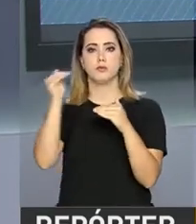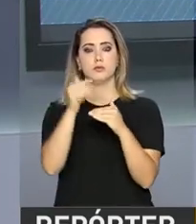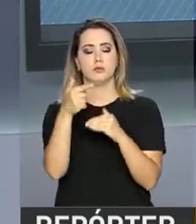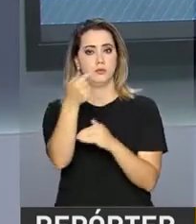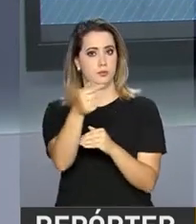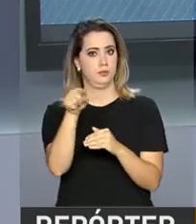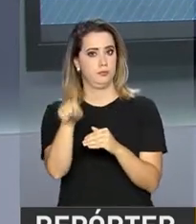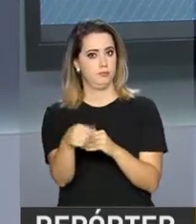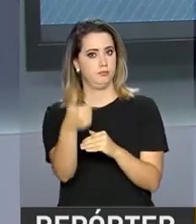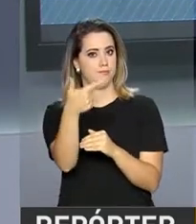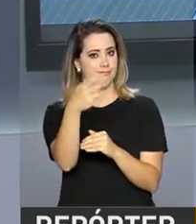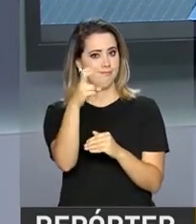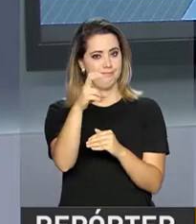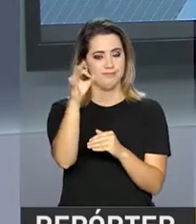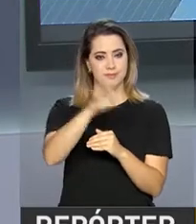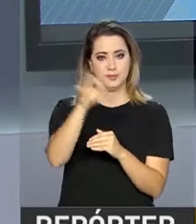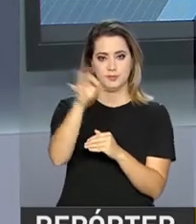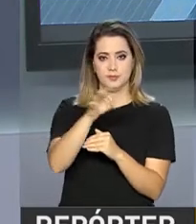fique em